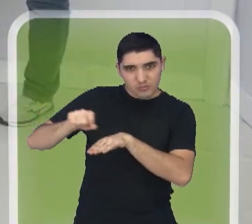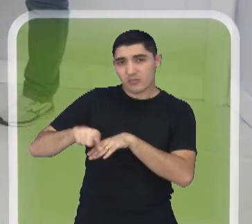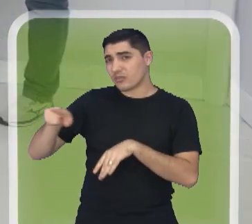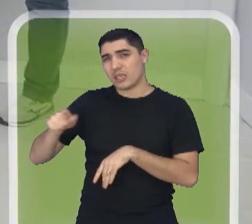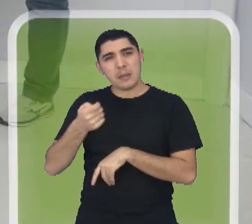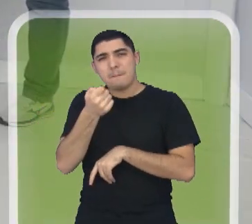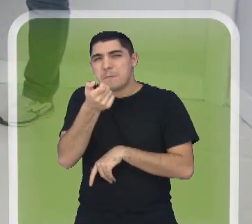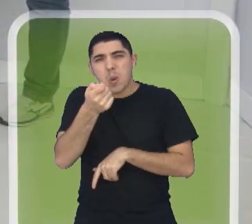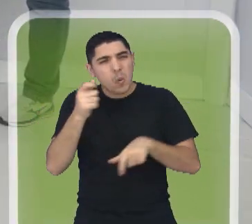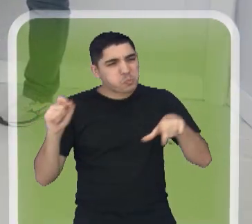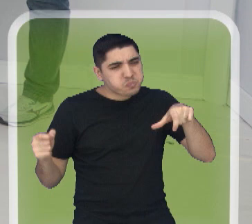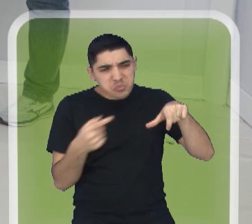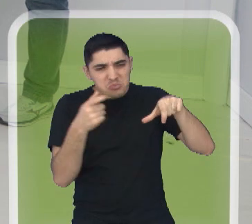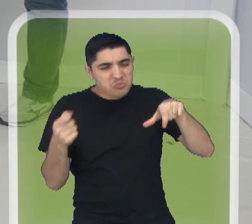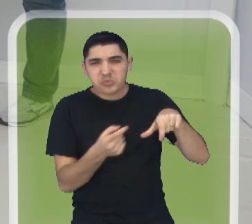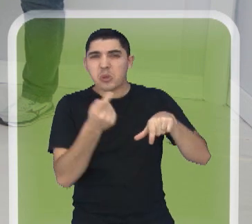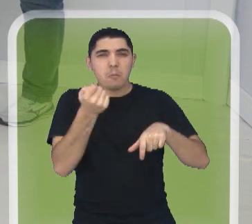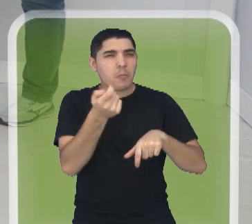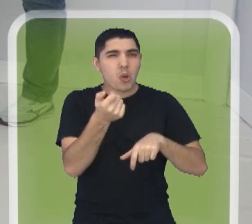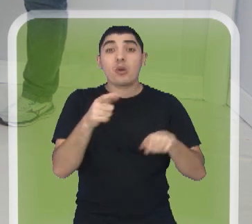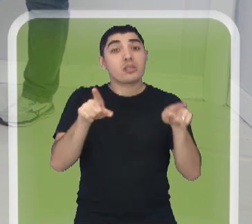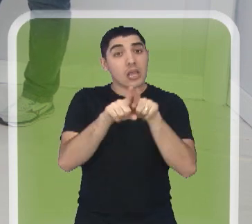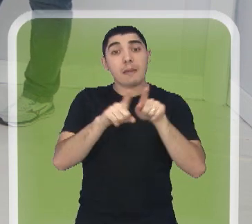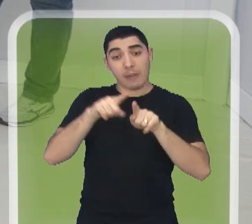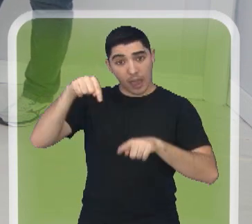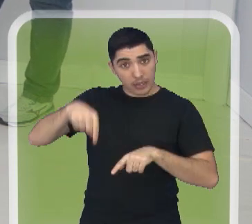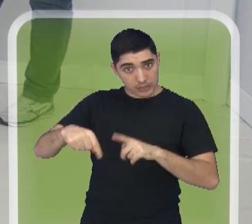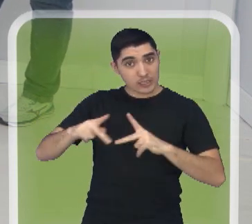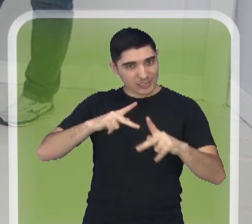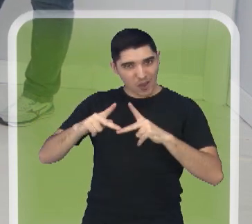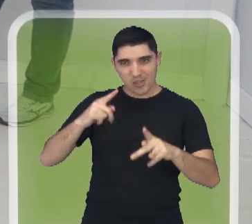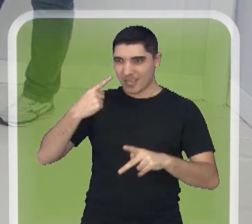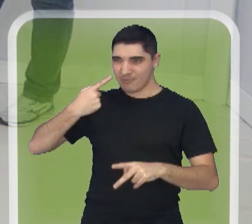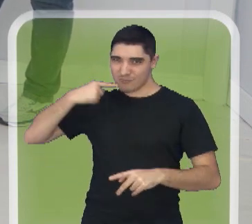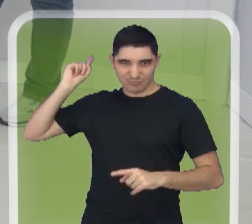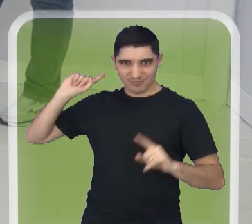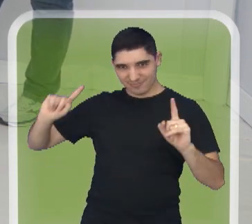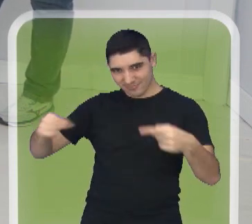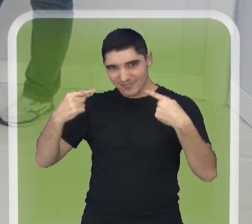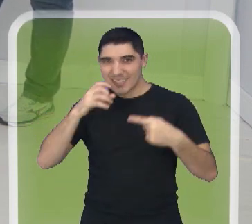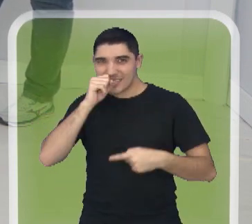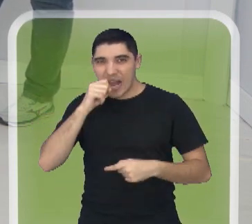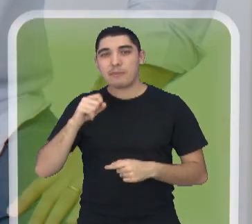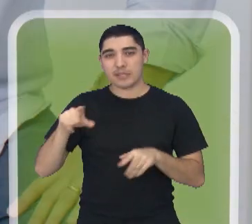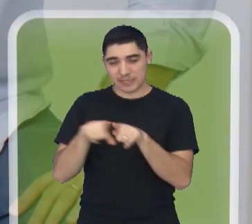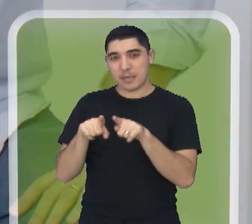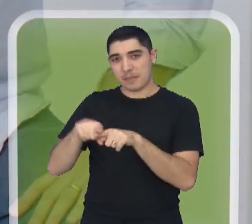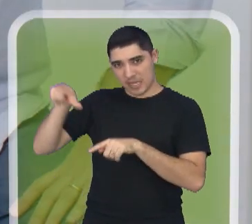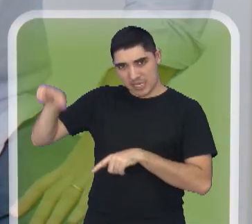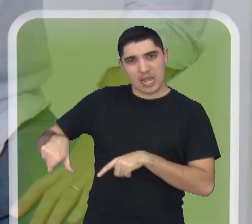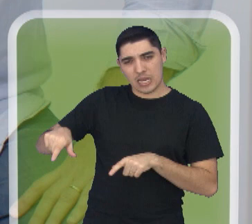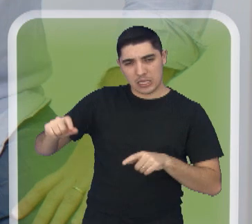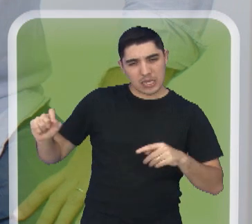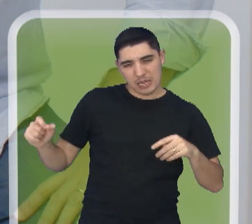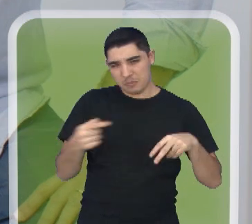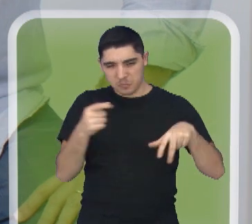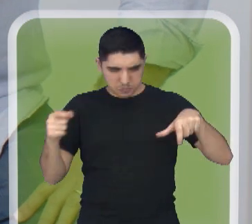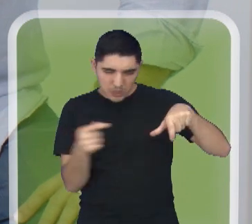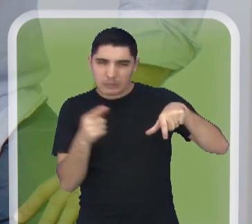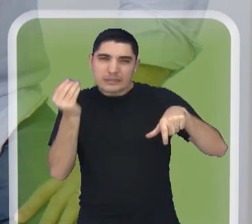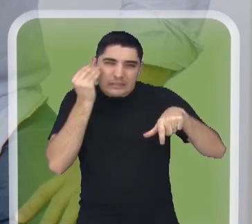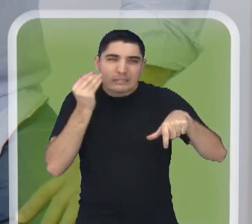acontecendo aqui também, né, com o centroavante com camisa 9 que jogou. Mas realmente é um jogador diferente, um jogador que fez muito gol. A gente entende o